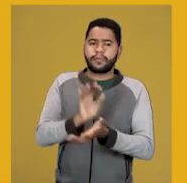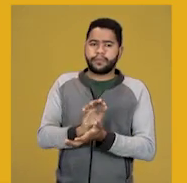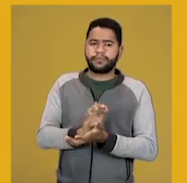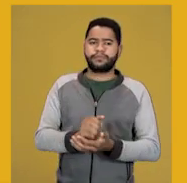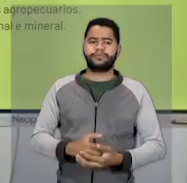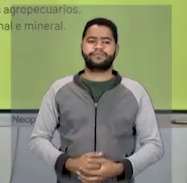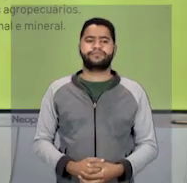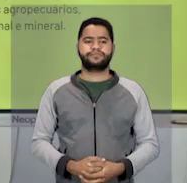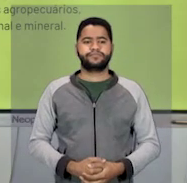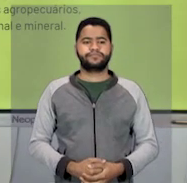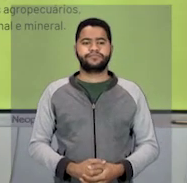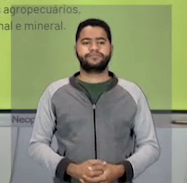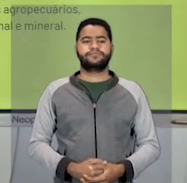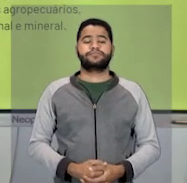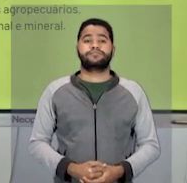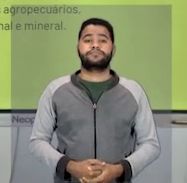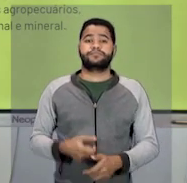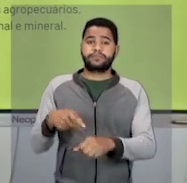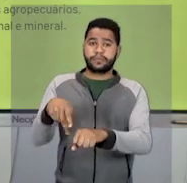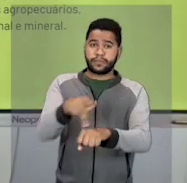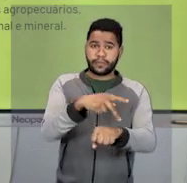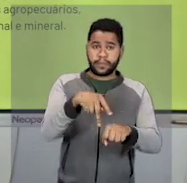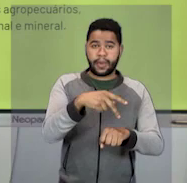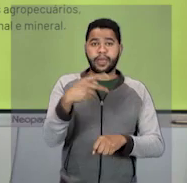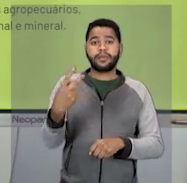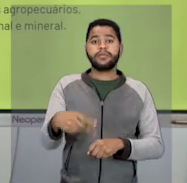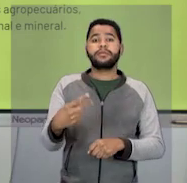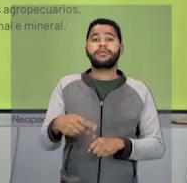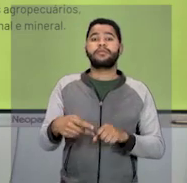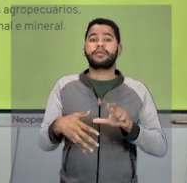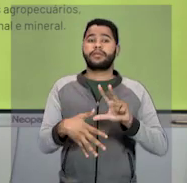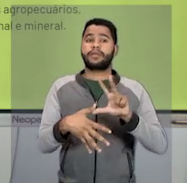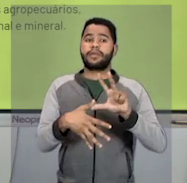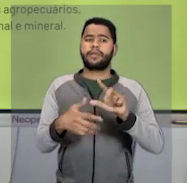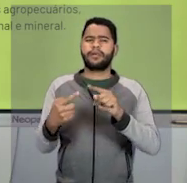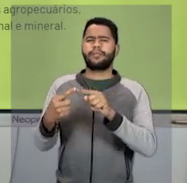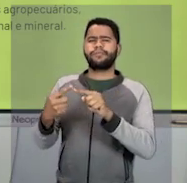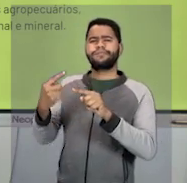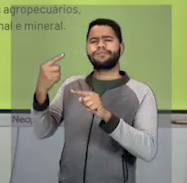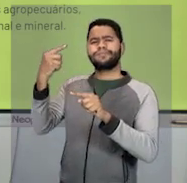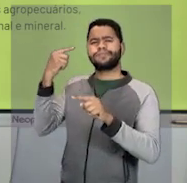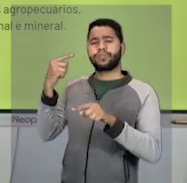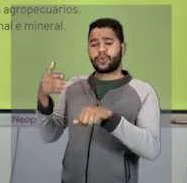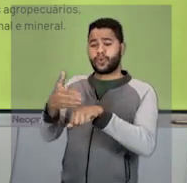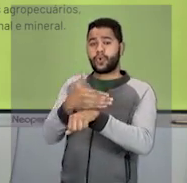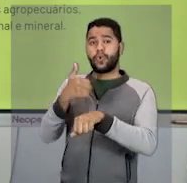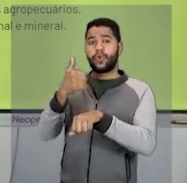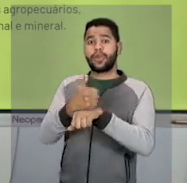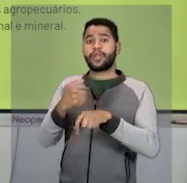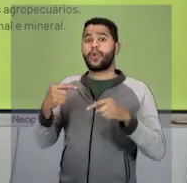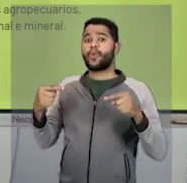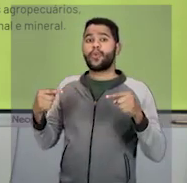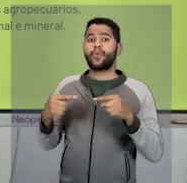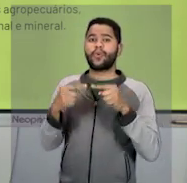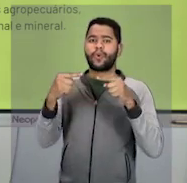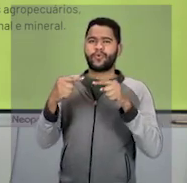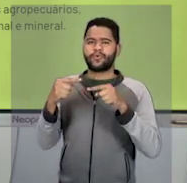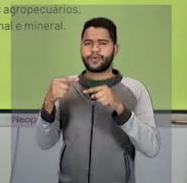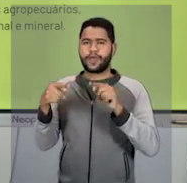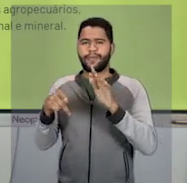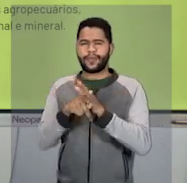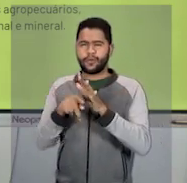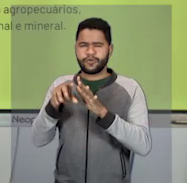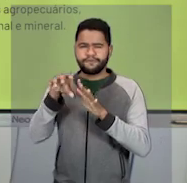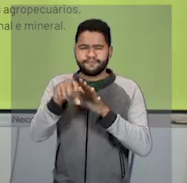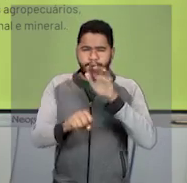continente. Olha só, os países da América Latina possuem um passado colonial em comum. A colonização de exploração foi